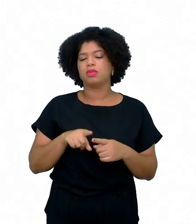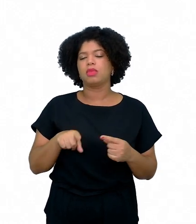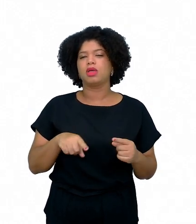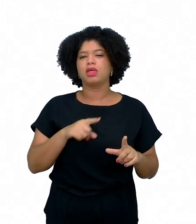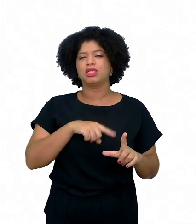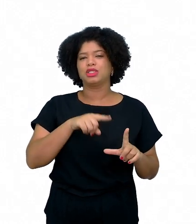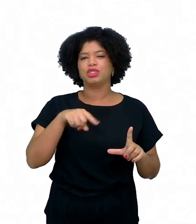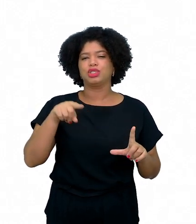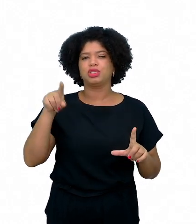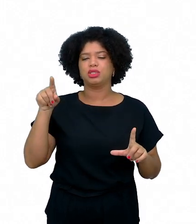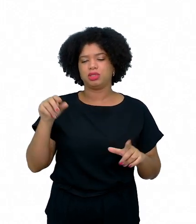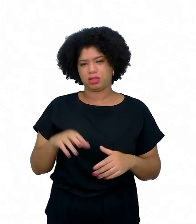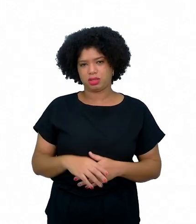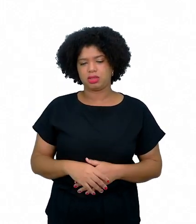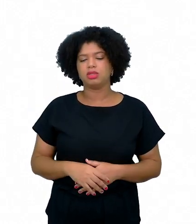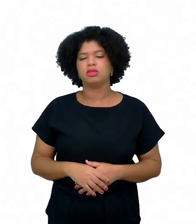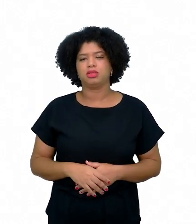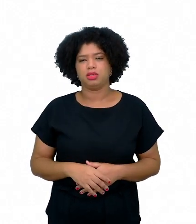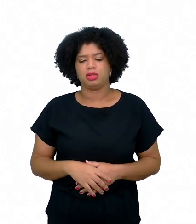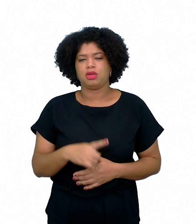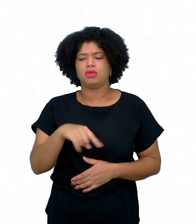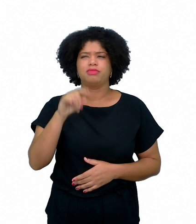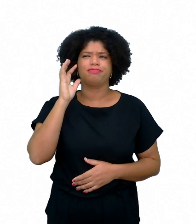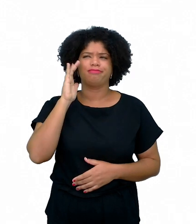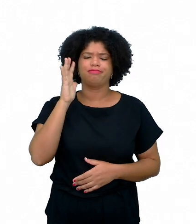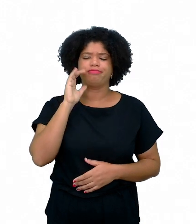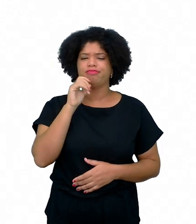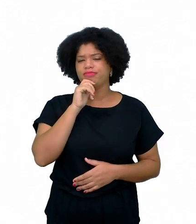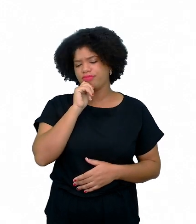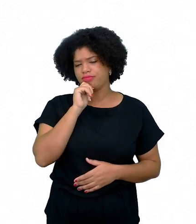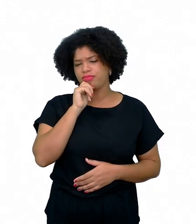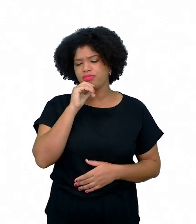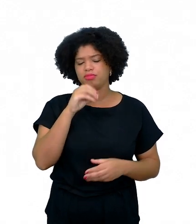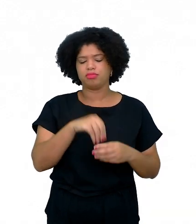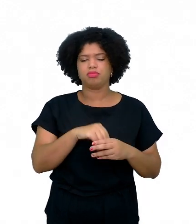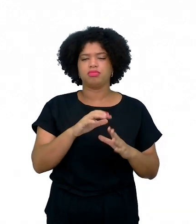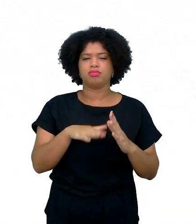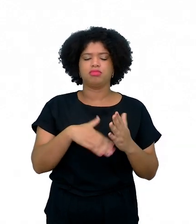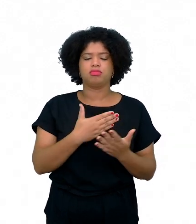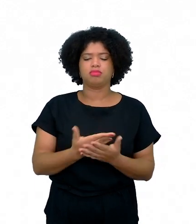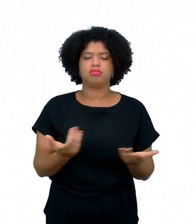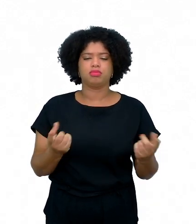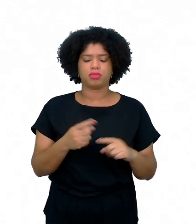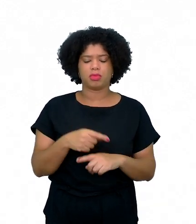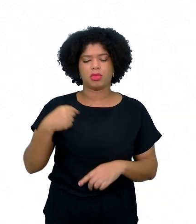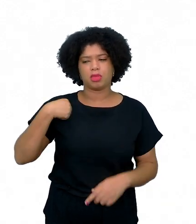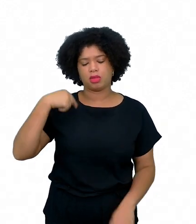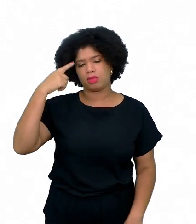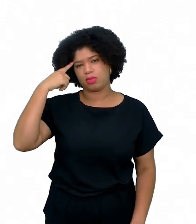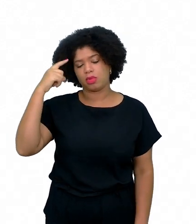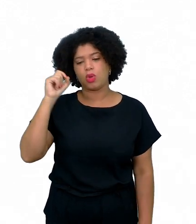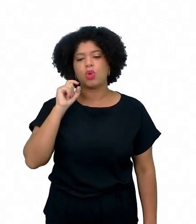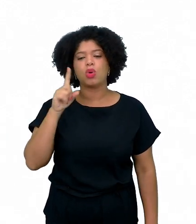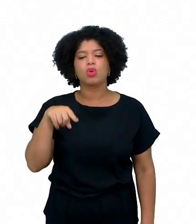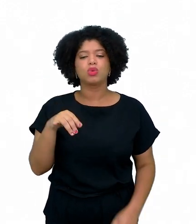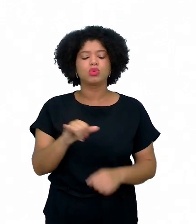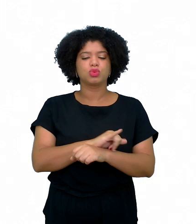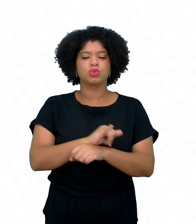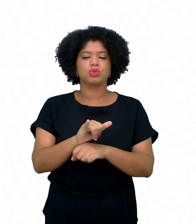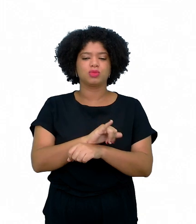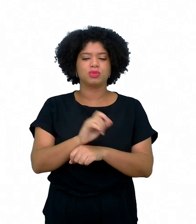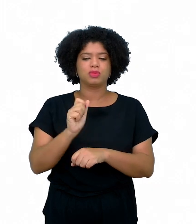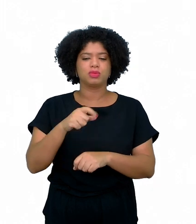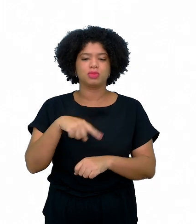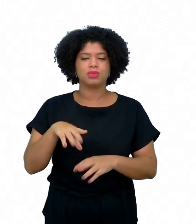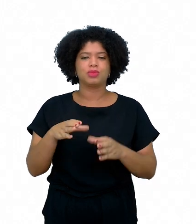Então, que concepção que eu tenho aqui de sala de aula invertida, né? Ela é uma estratégia que permite aos